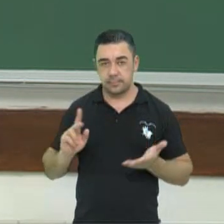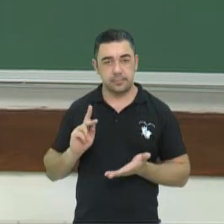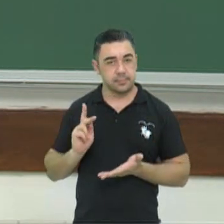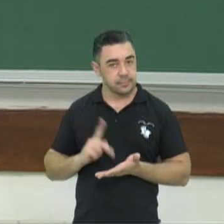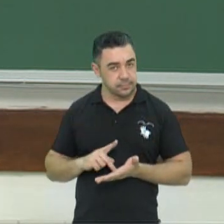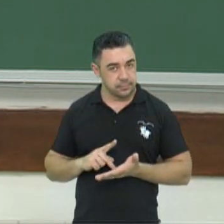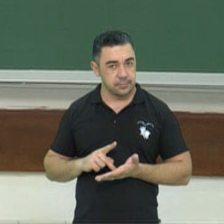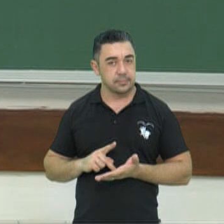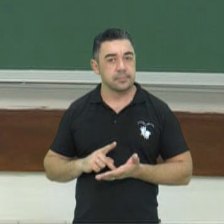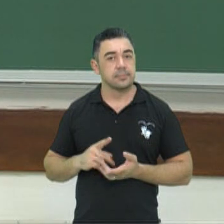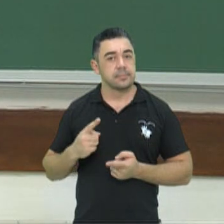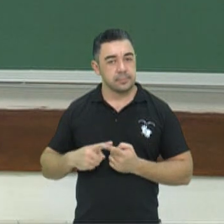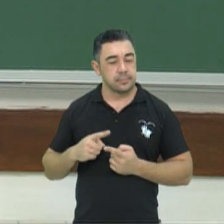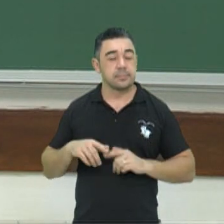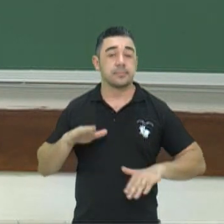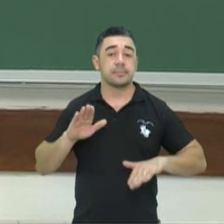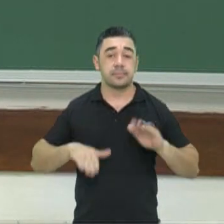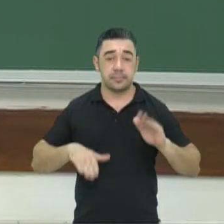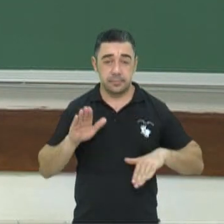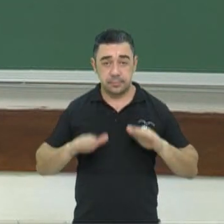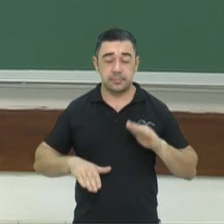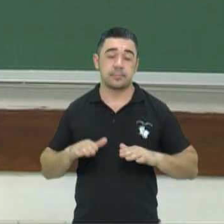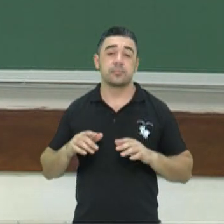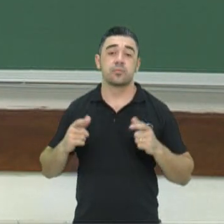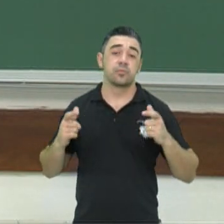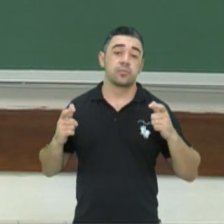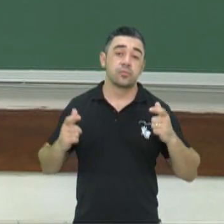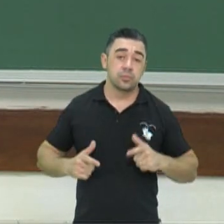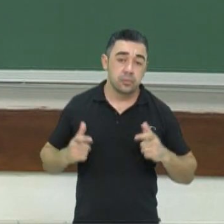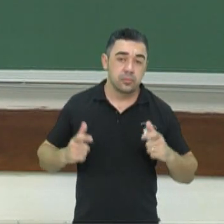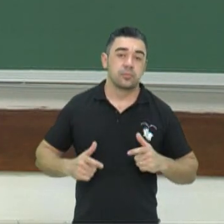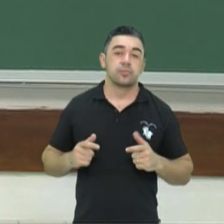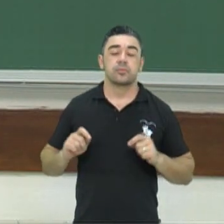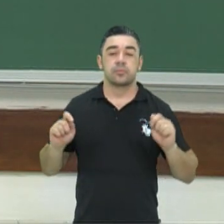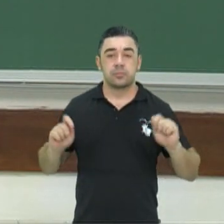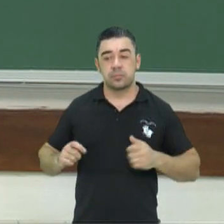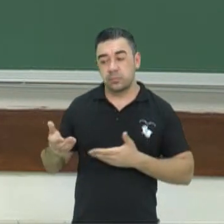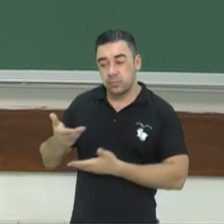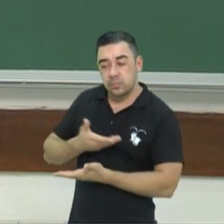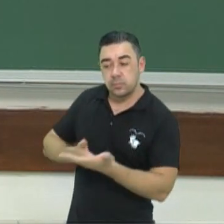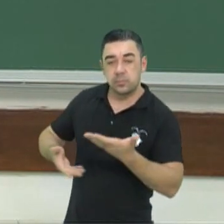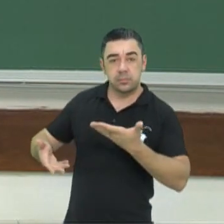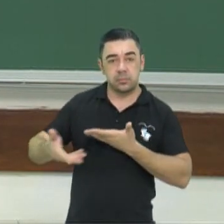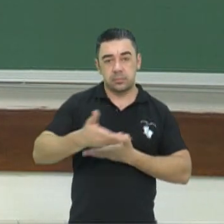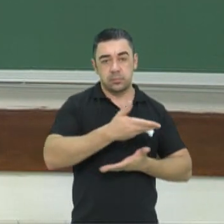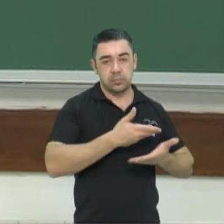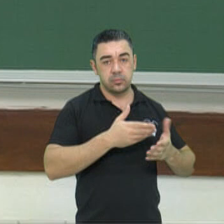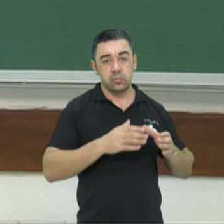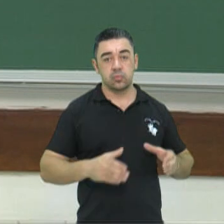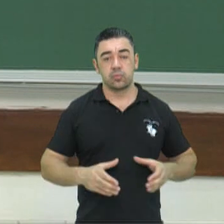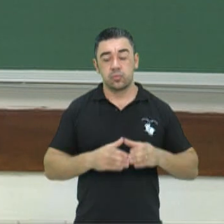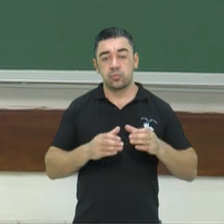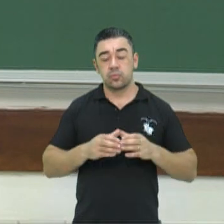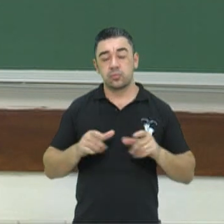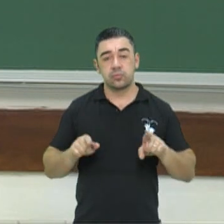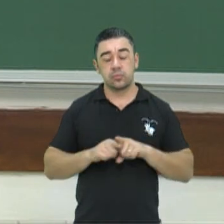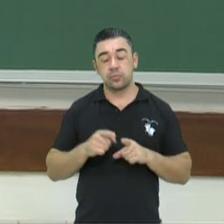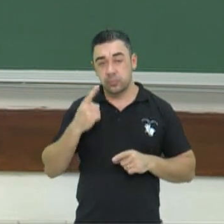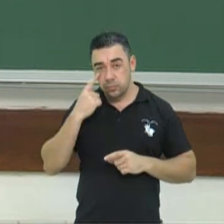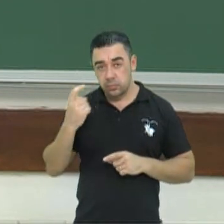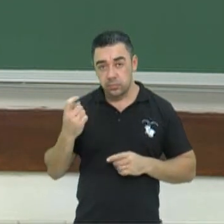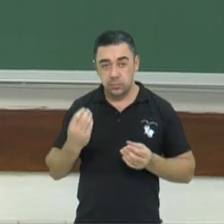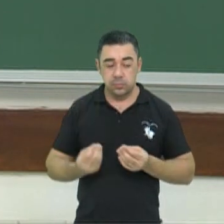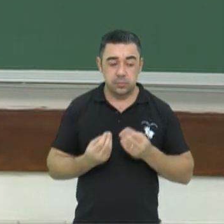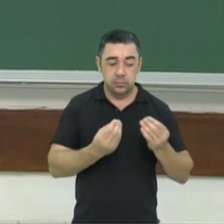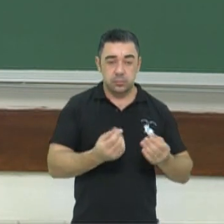verdade absoluta. Isso depende, eu acredito, muito mais da interação que ele tem com o público e do interesse do público em dar